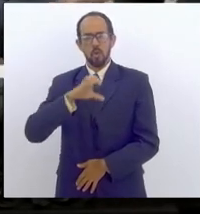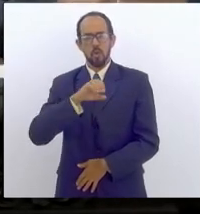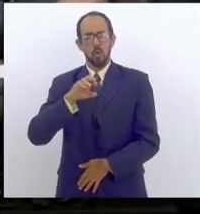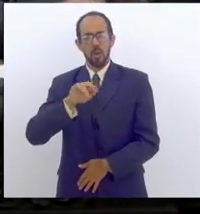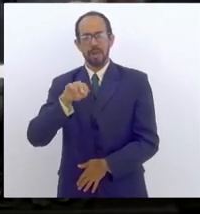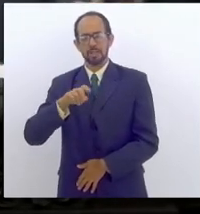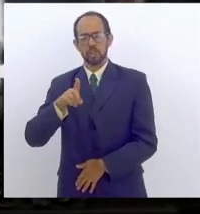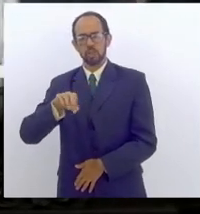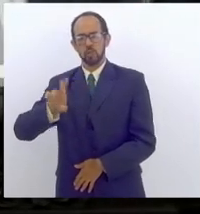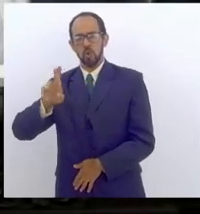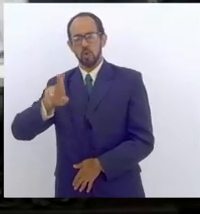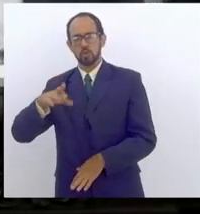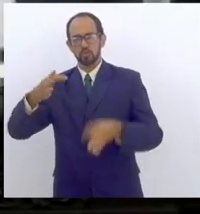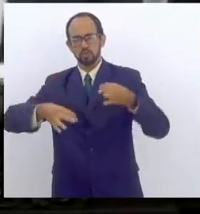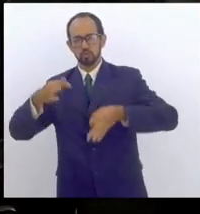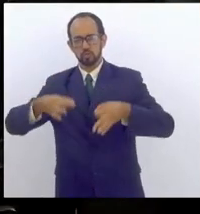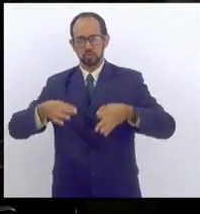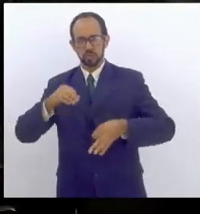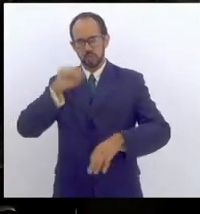Justiça.